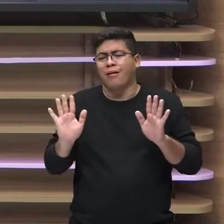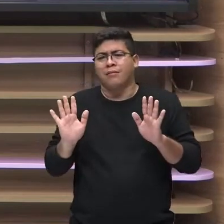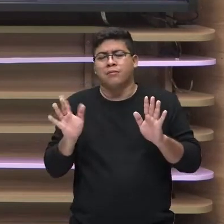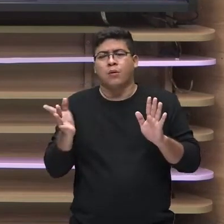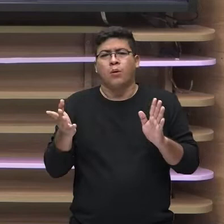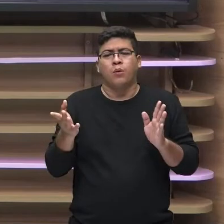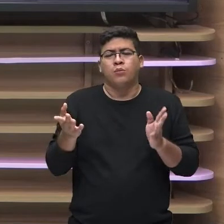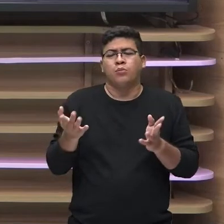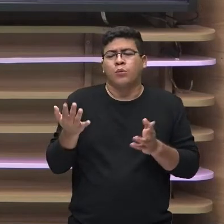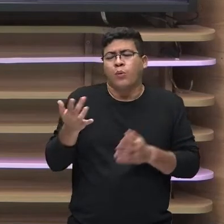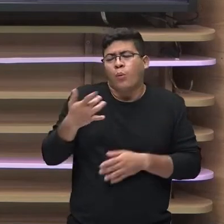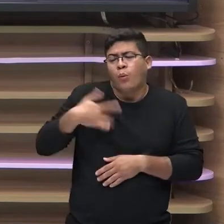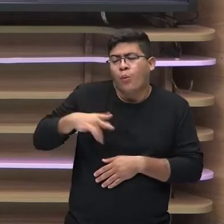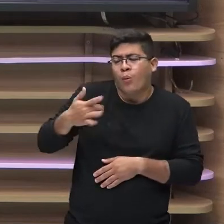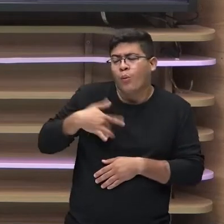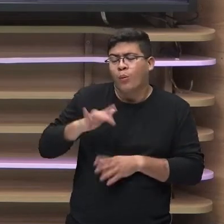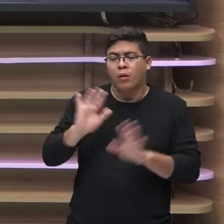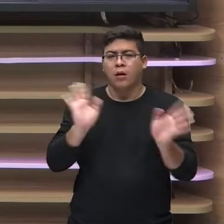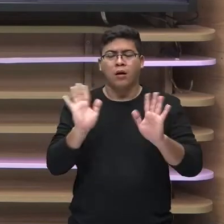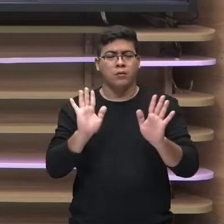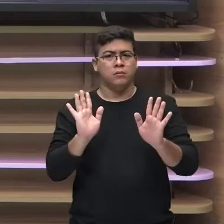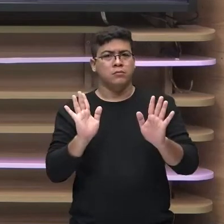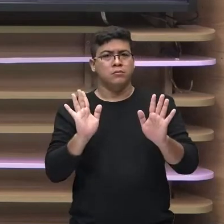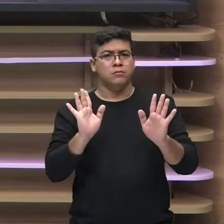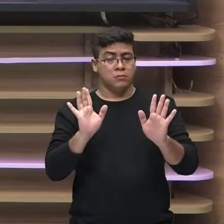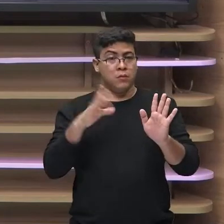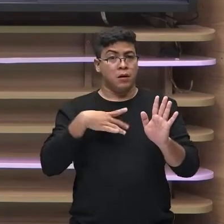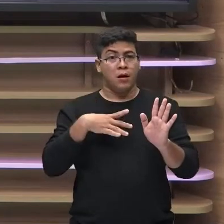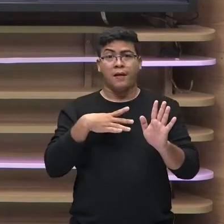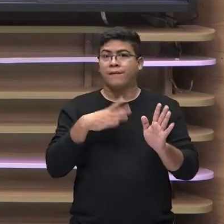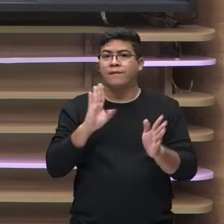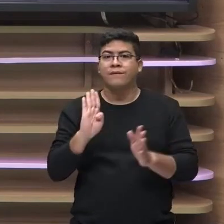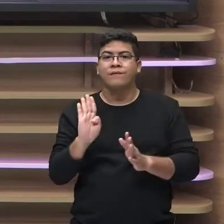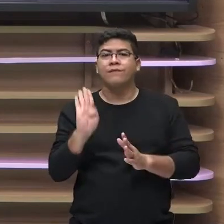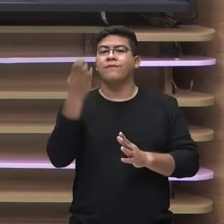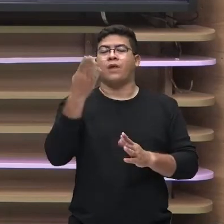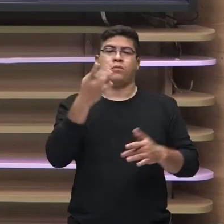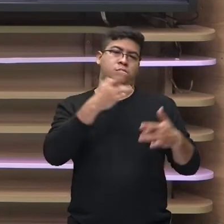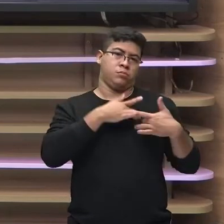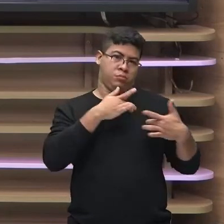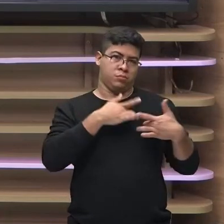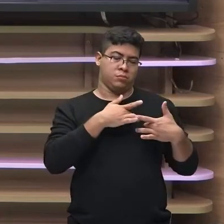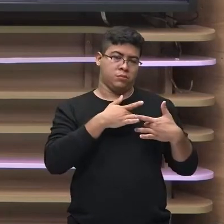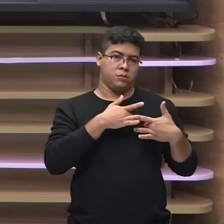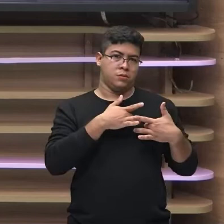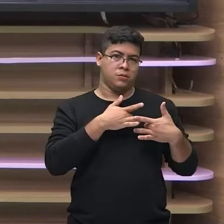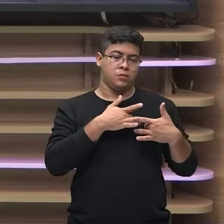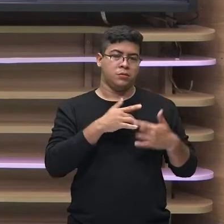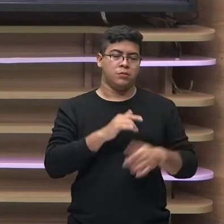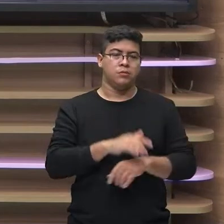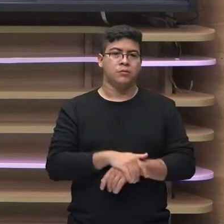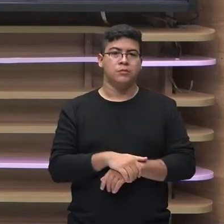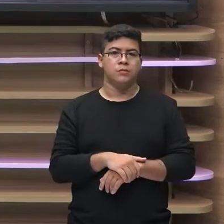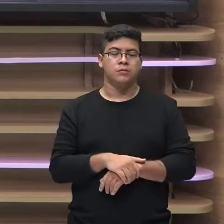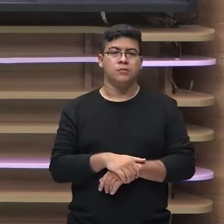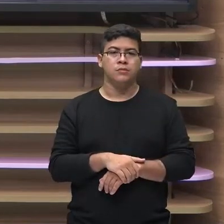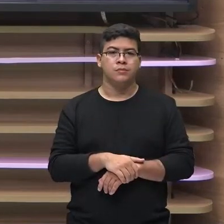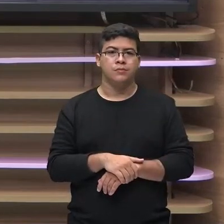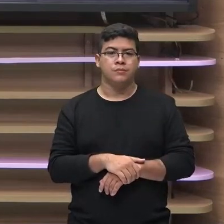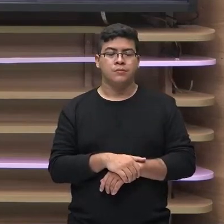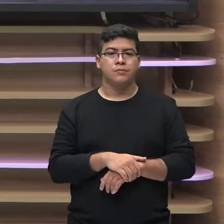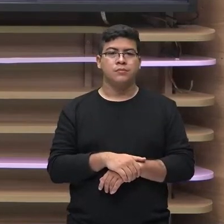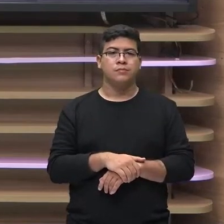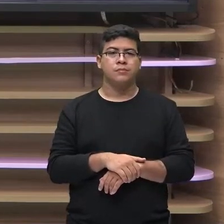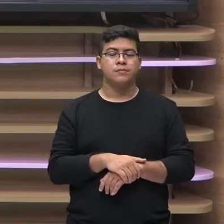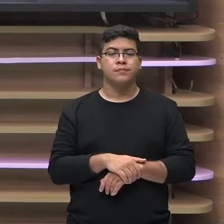piedade, ok? Ou senão, se torna uma falsa compaixão. Vamos ver outras culturas religiosas que são necessárias,